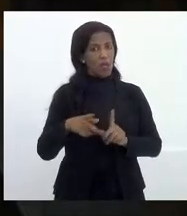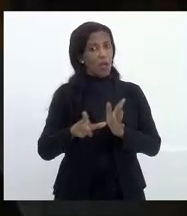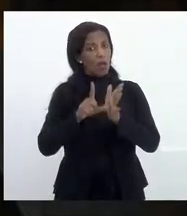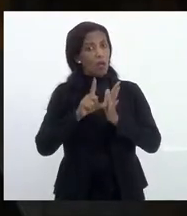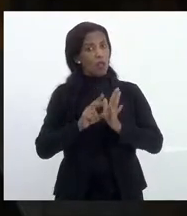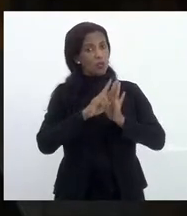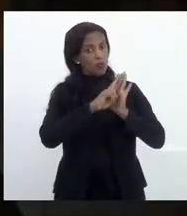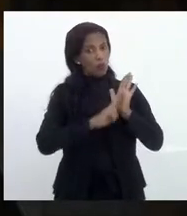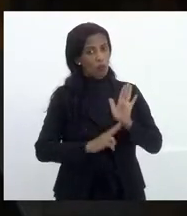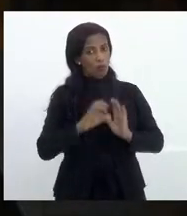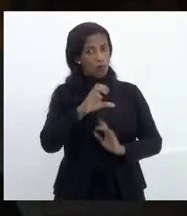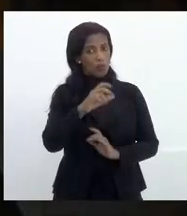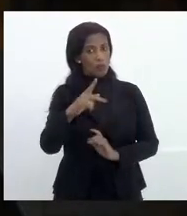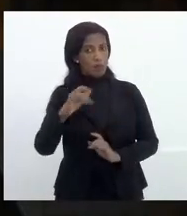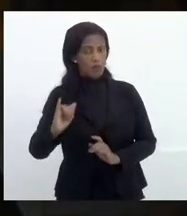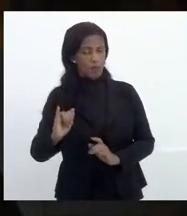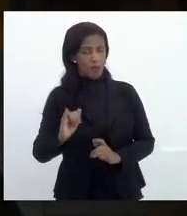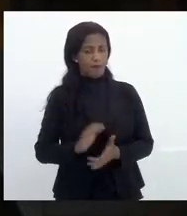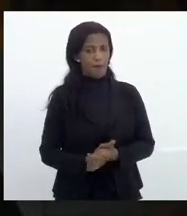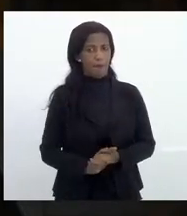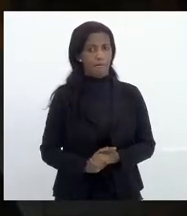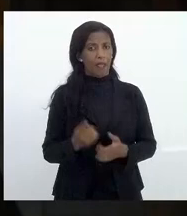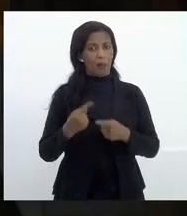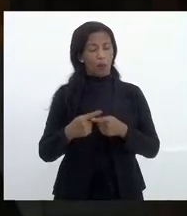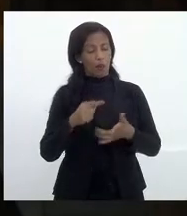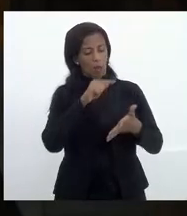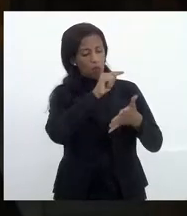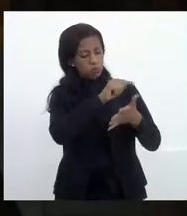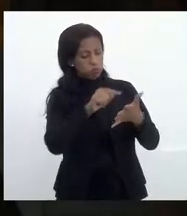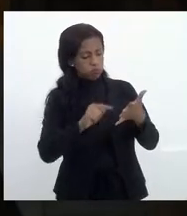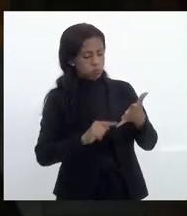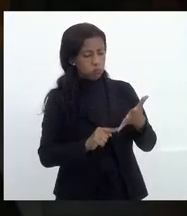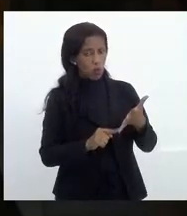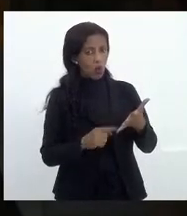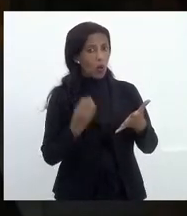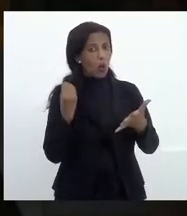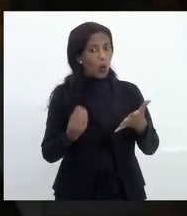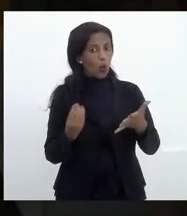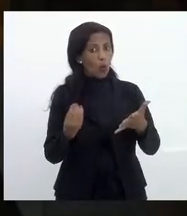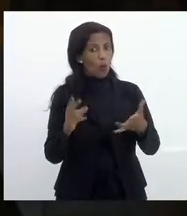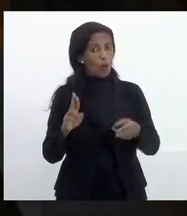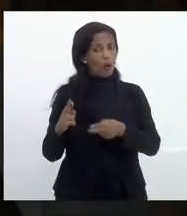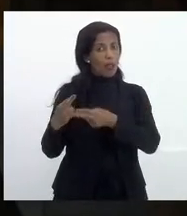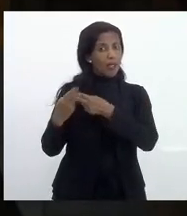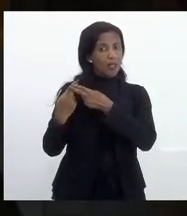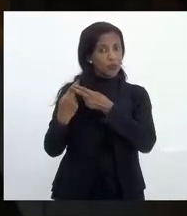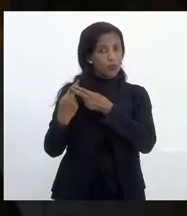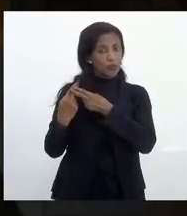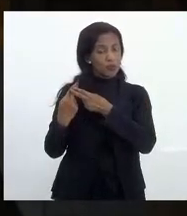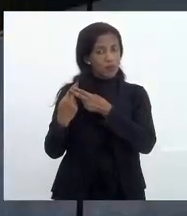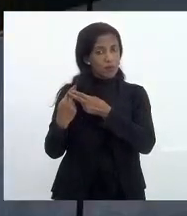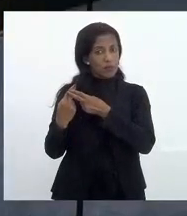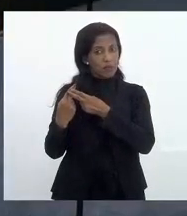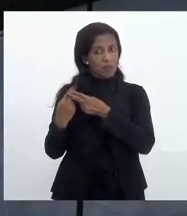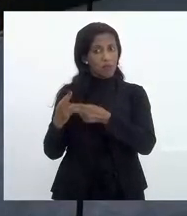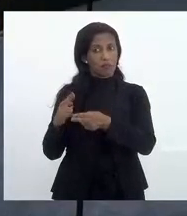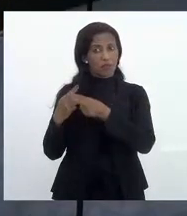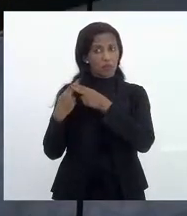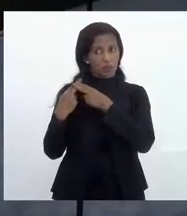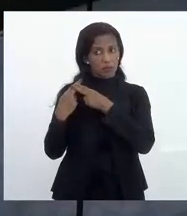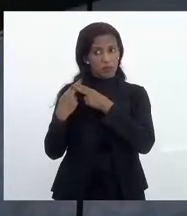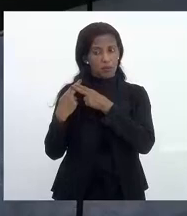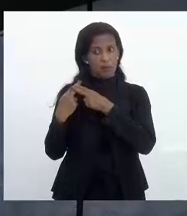votar o relatório da CPI que não só a ponta essas questões como tenta responsabilizar como que é